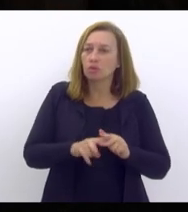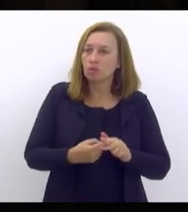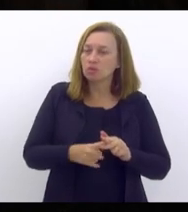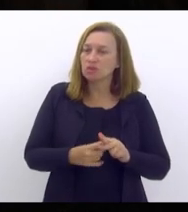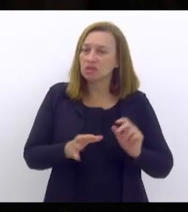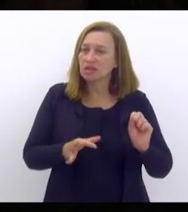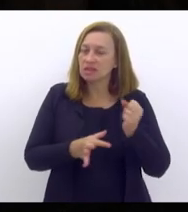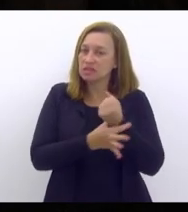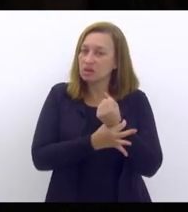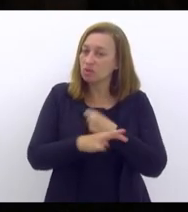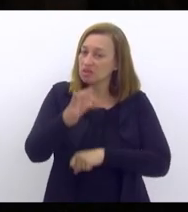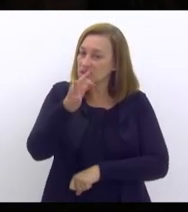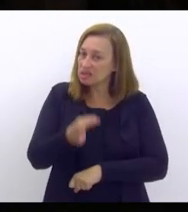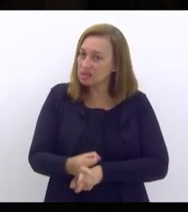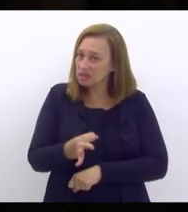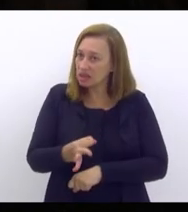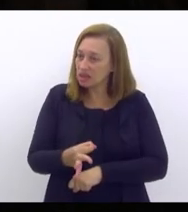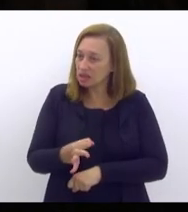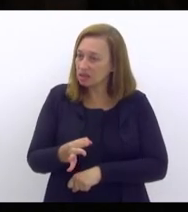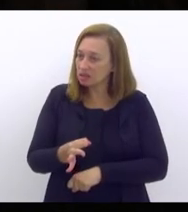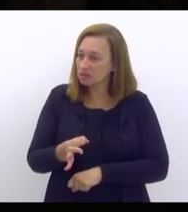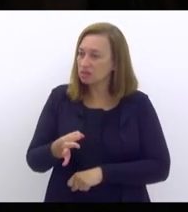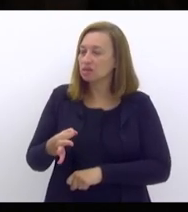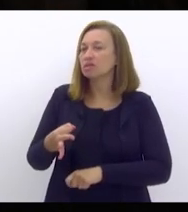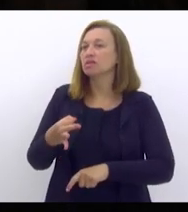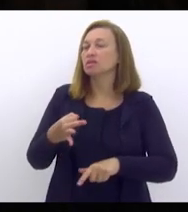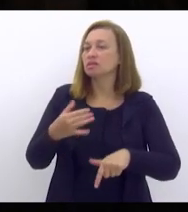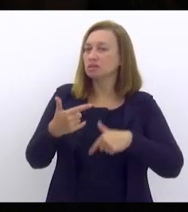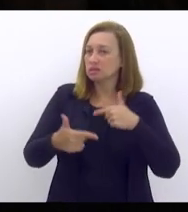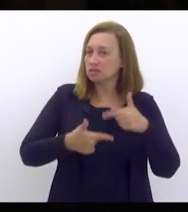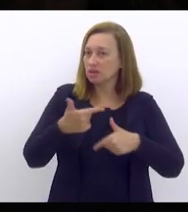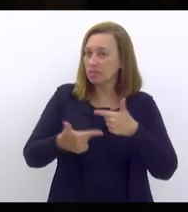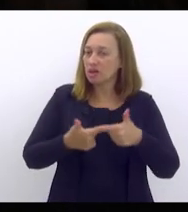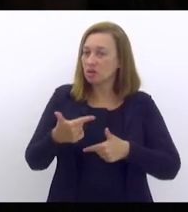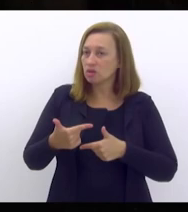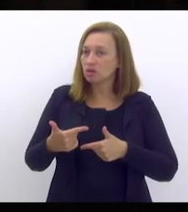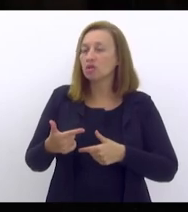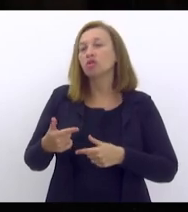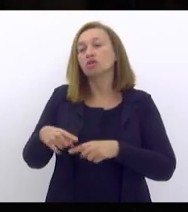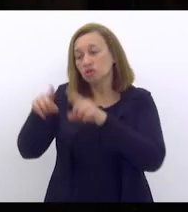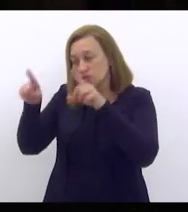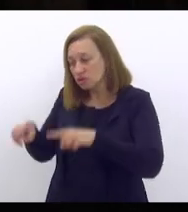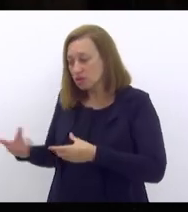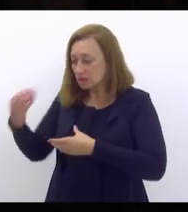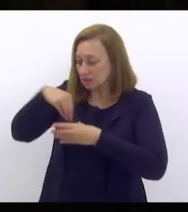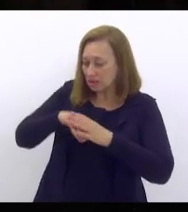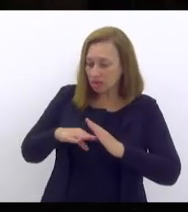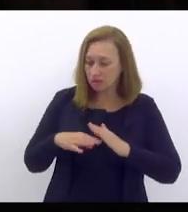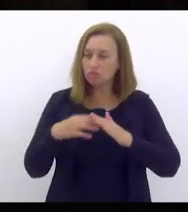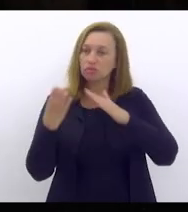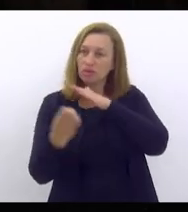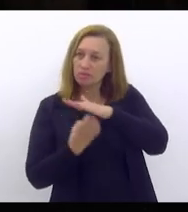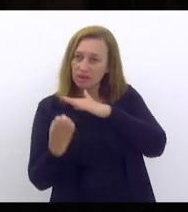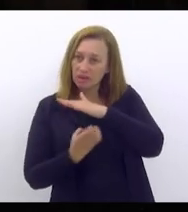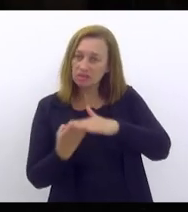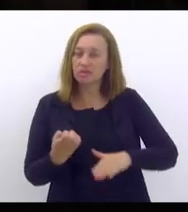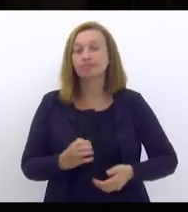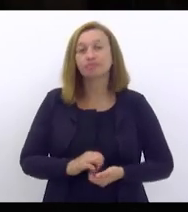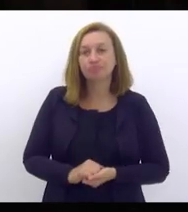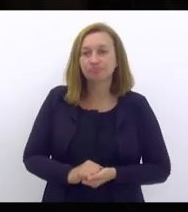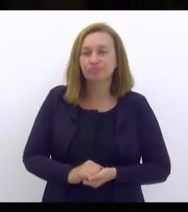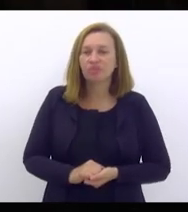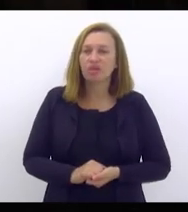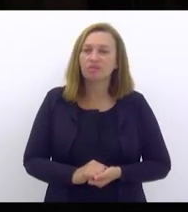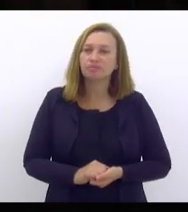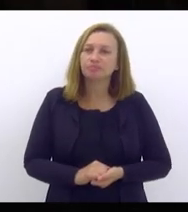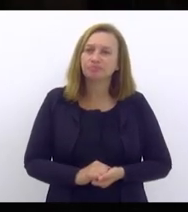segurança mínima adequada para o exercício das funções que os funcionários desenvolvem dentro das suas instalações. É